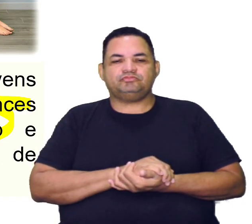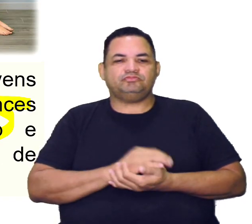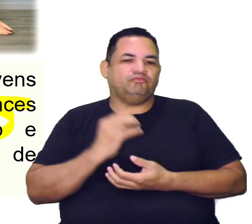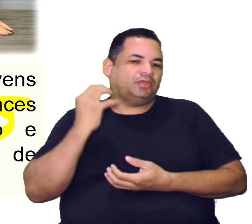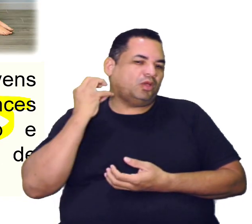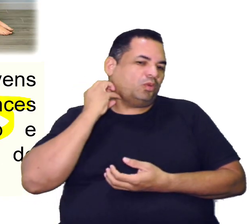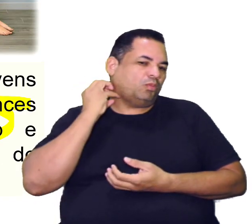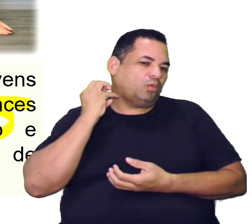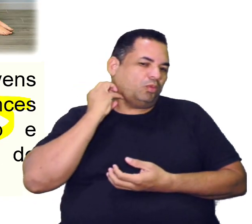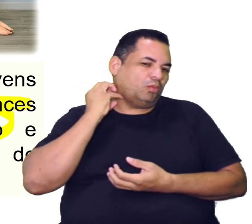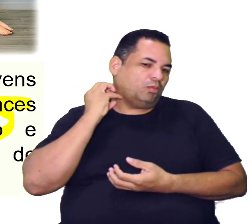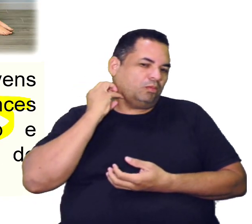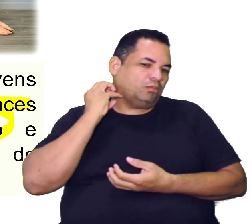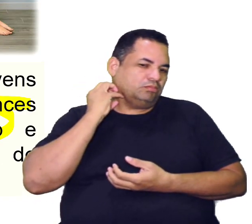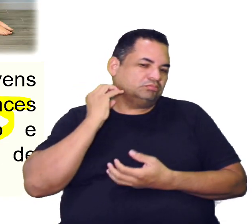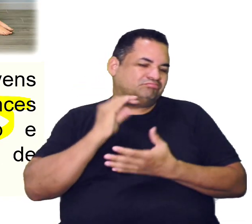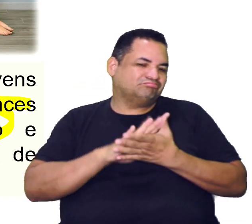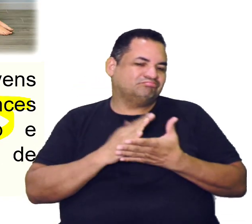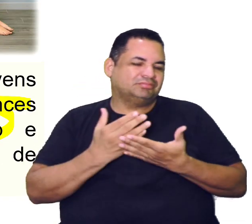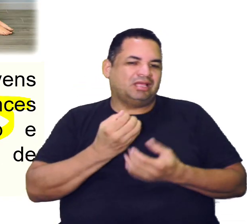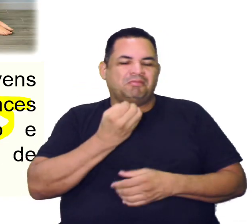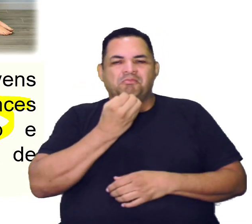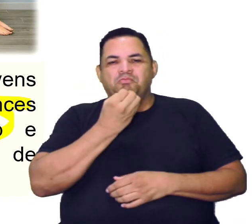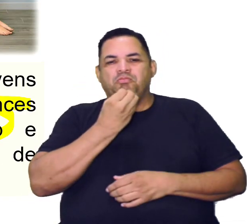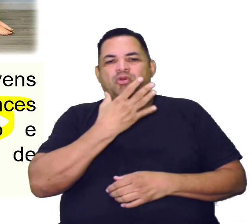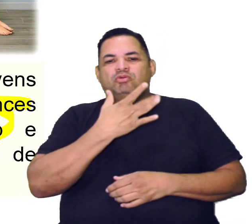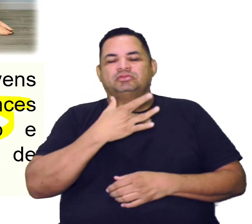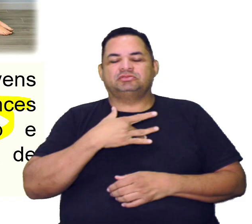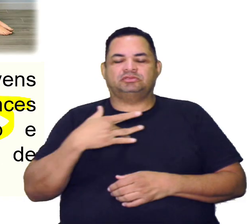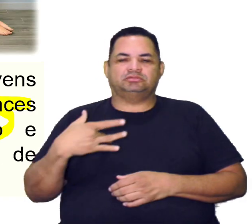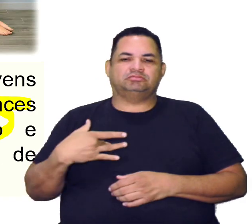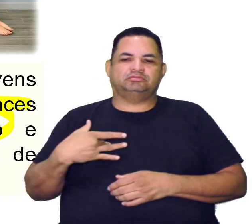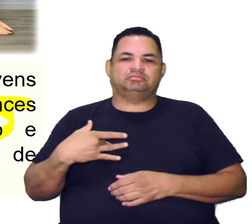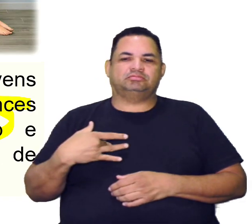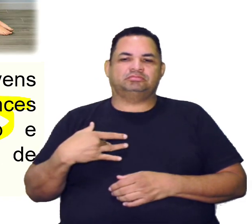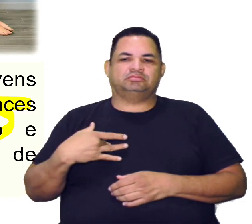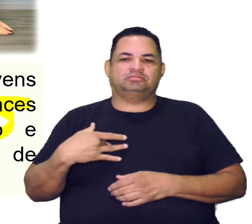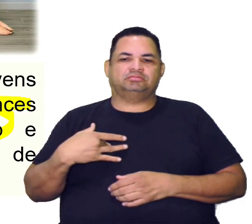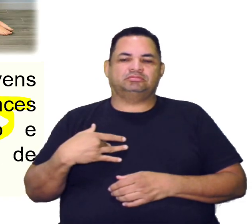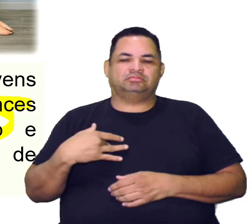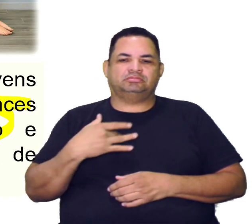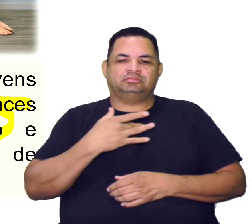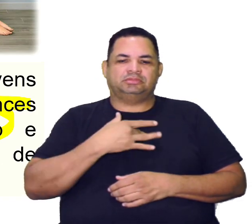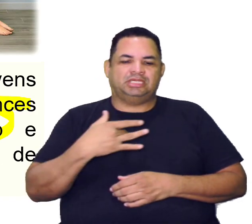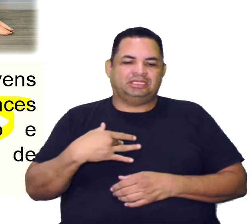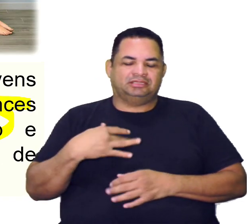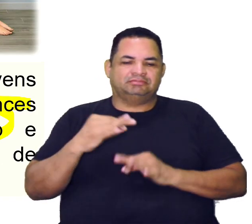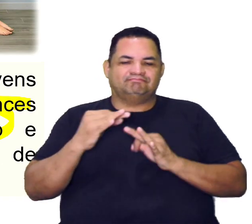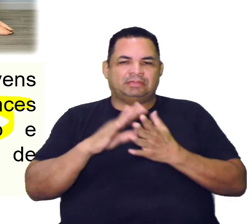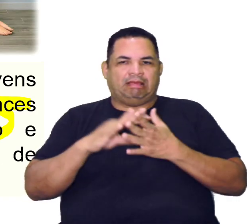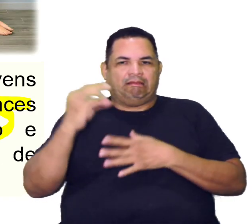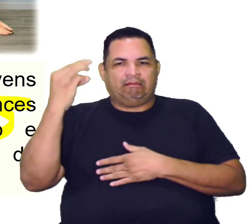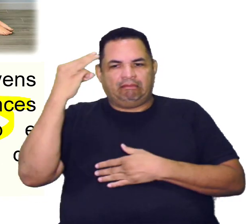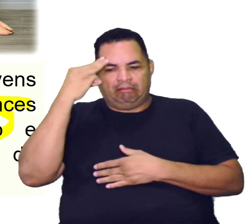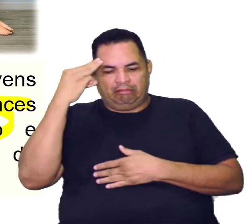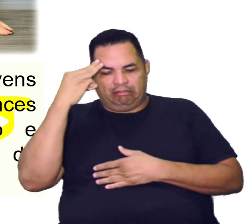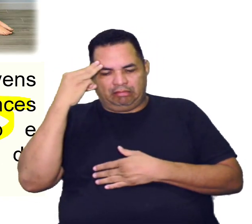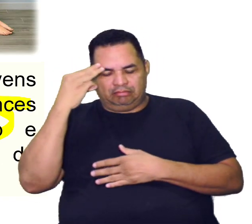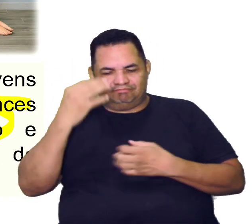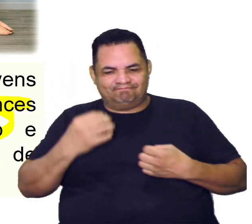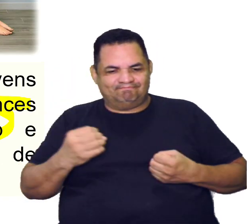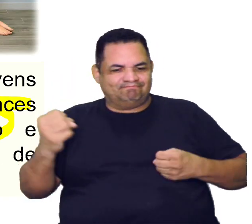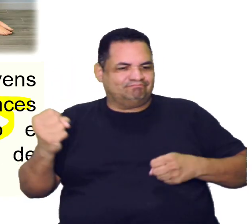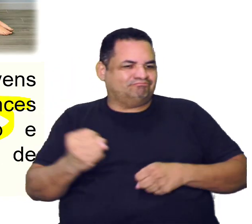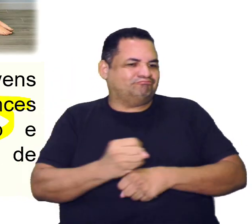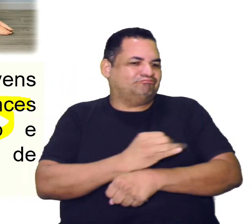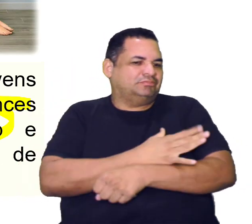hormônios que trazem bem-estar, né? Então, essas pessoas acabam ficando com o seu estado mental, o seu